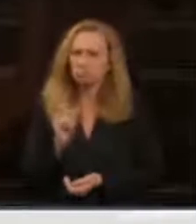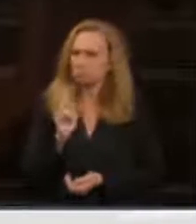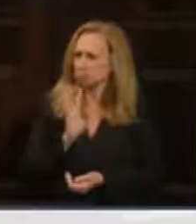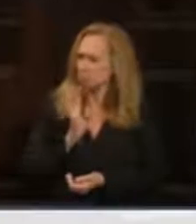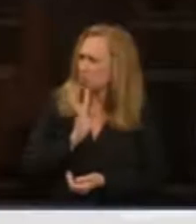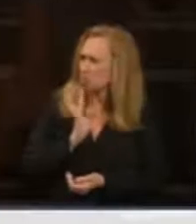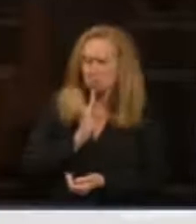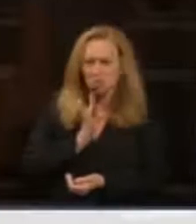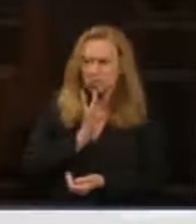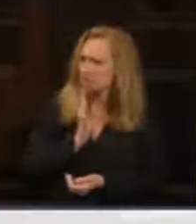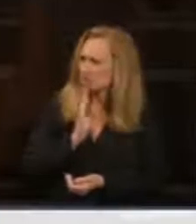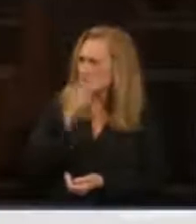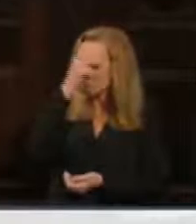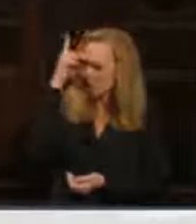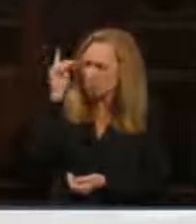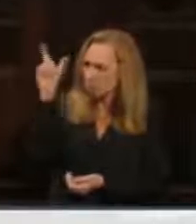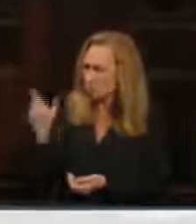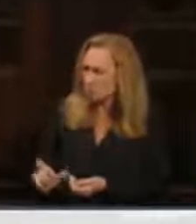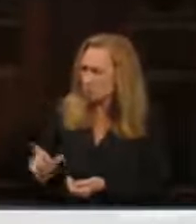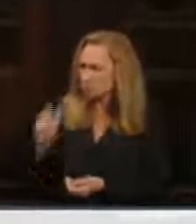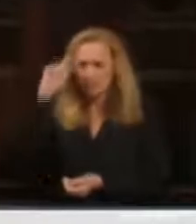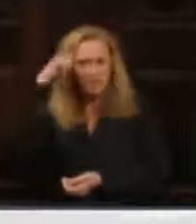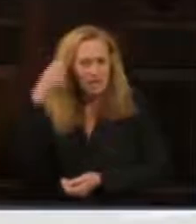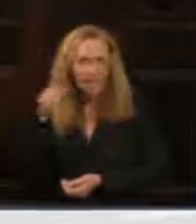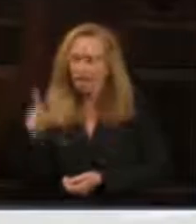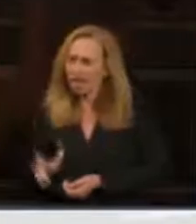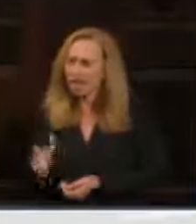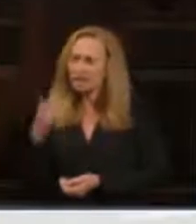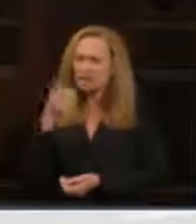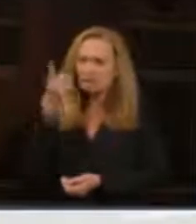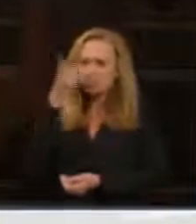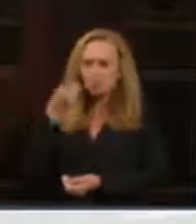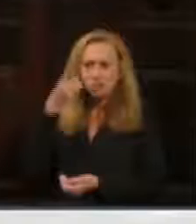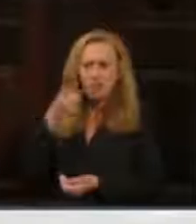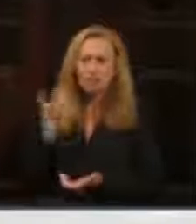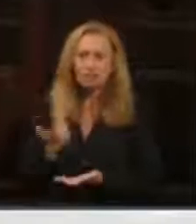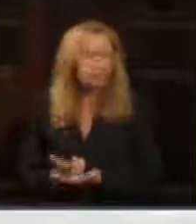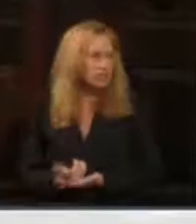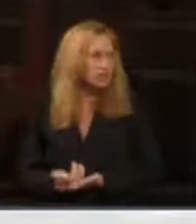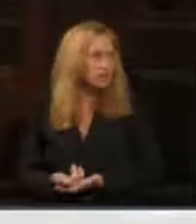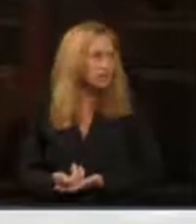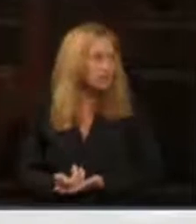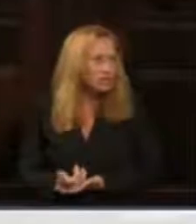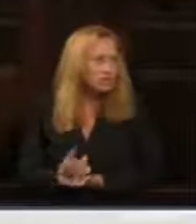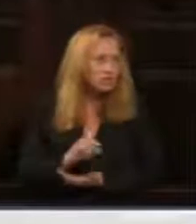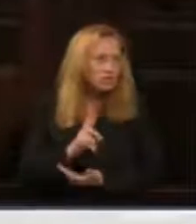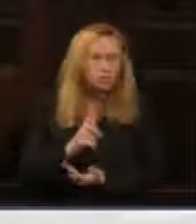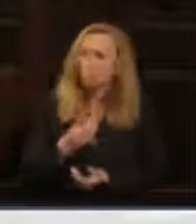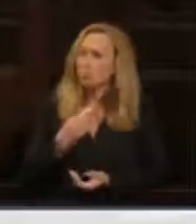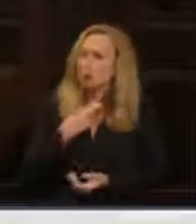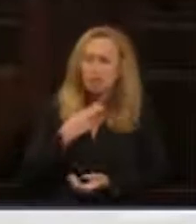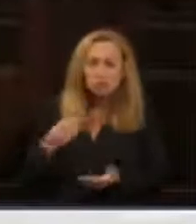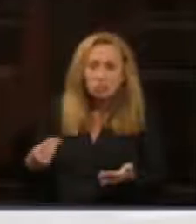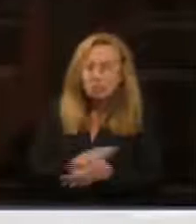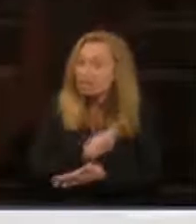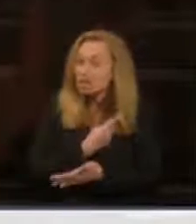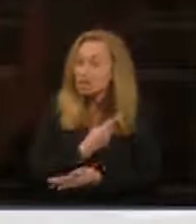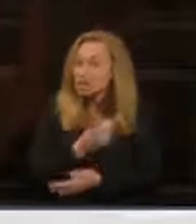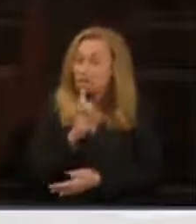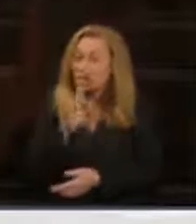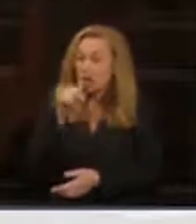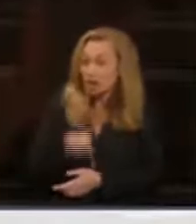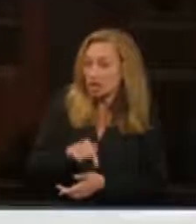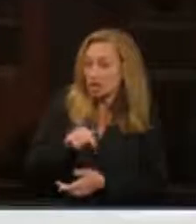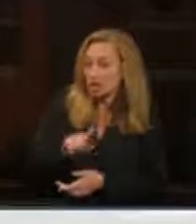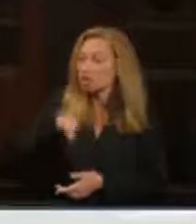pessoa negra a possibilidade de ser uma deputada, não é privativo desta casa de lei. Isso acontece em